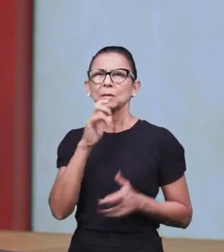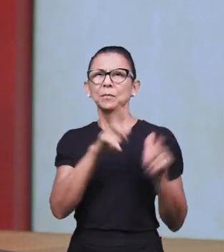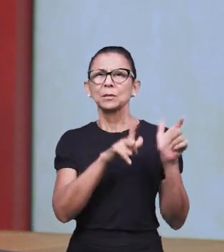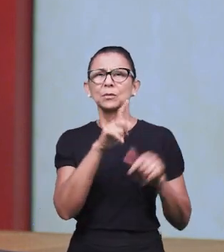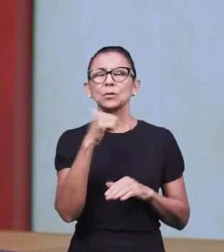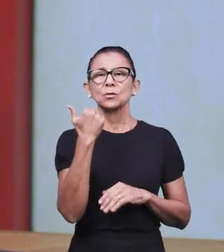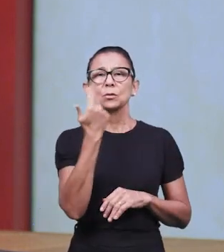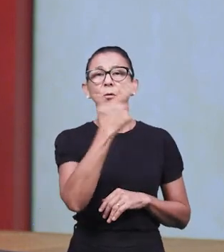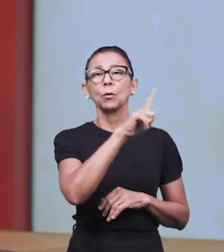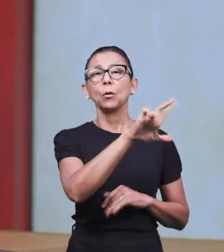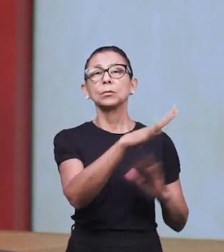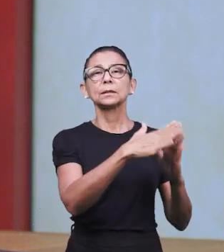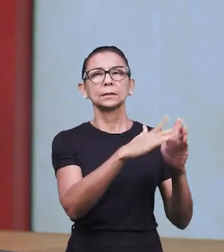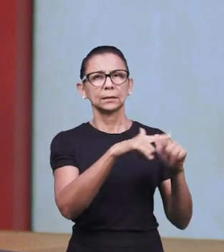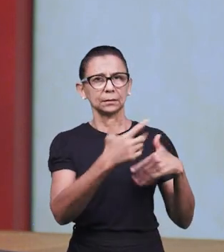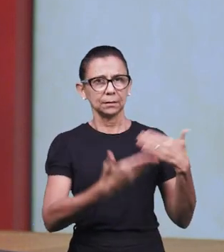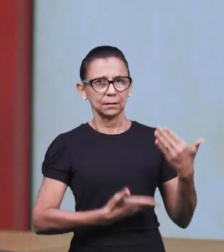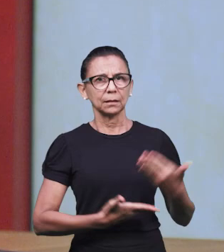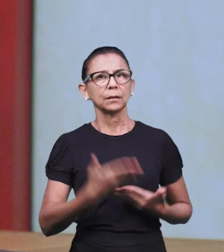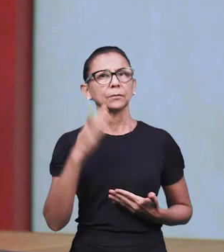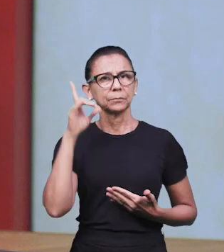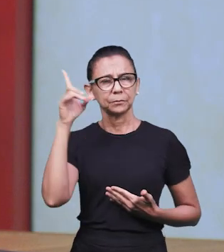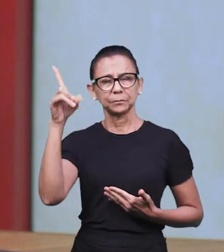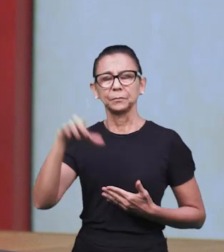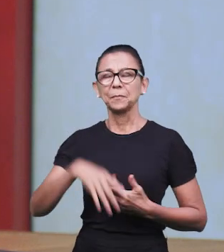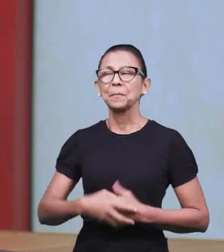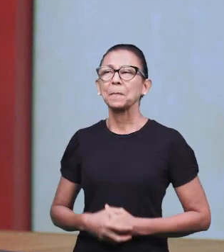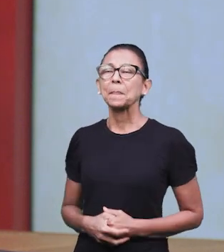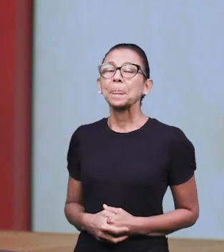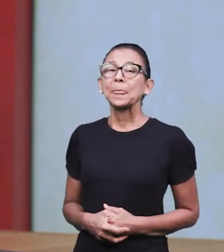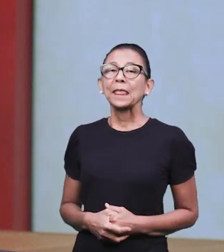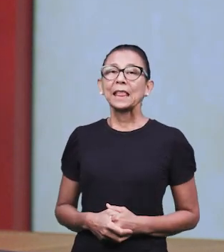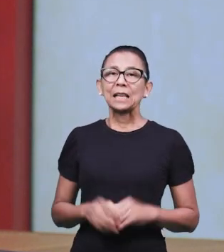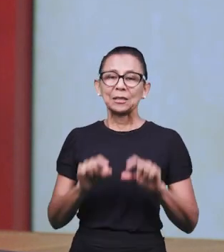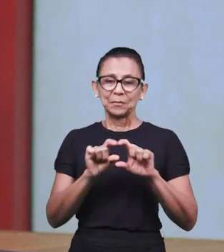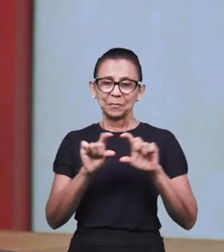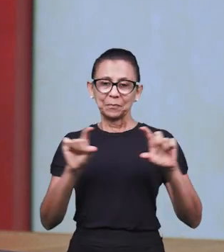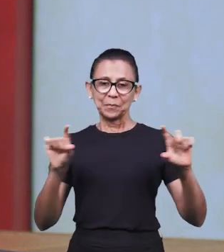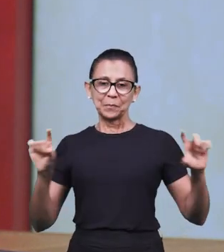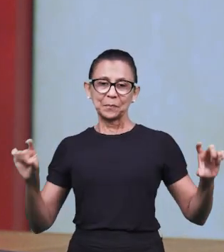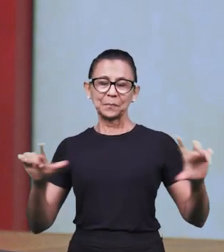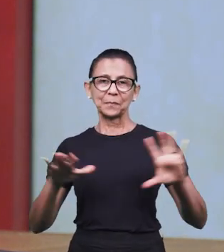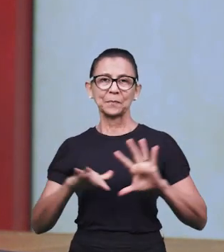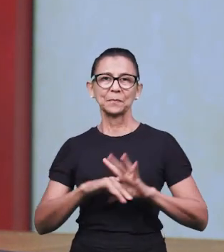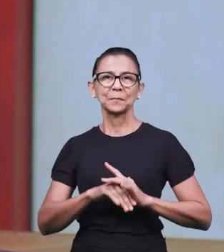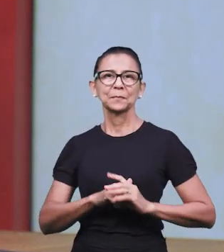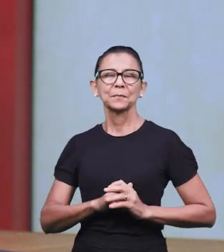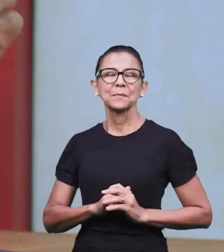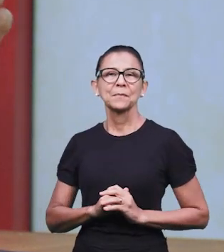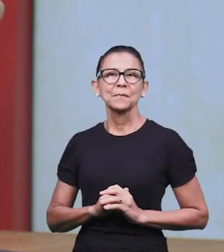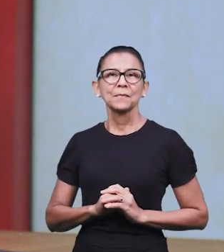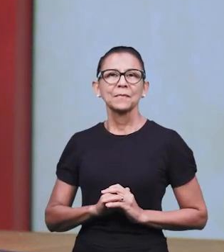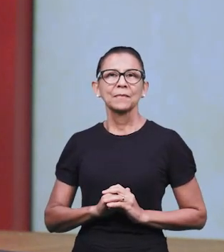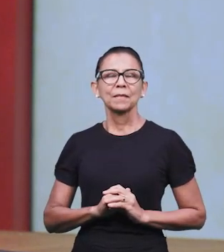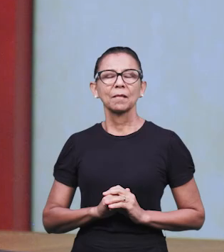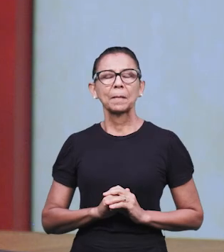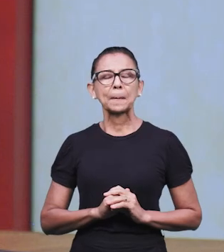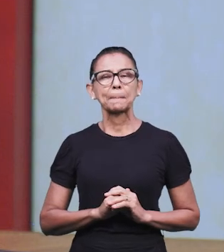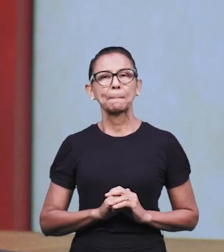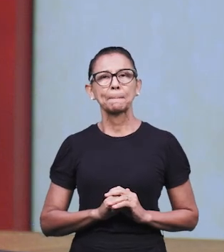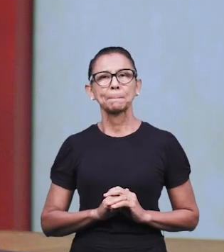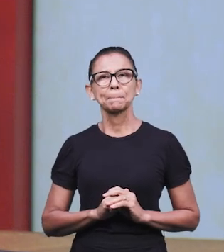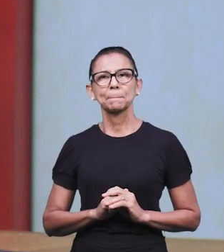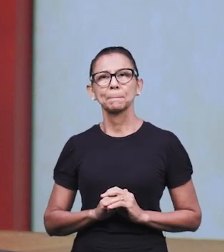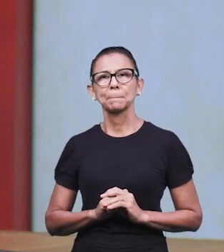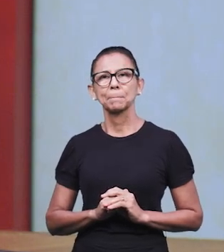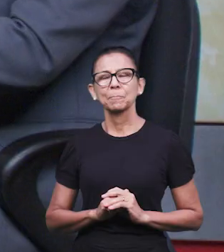outras igrejas, né, e servos de Deus até. Mas tem uma expressão que diz assim, o louvor emoldura a palavra. É. O que, que quer